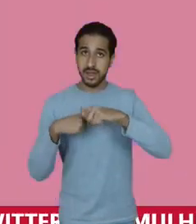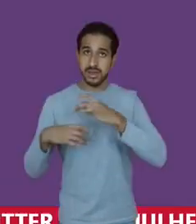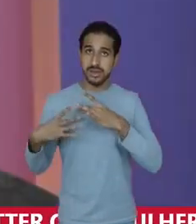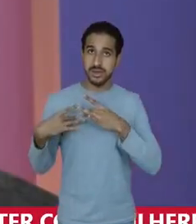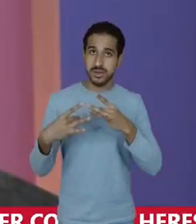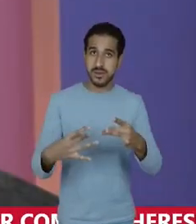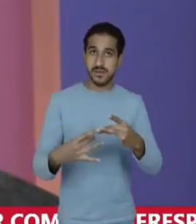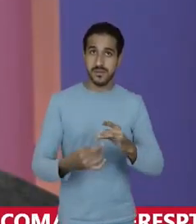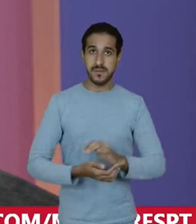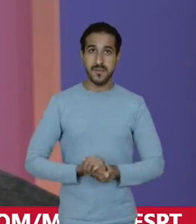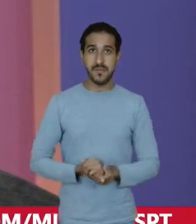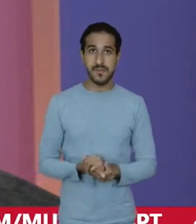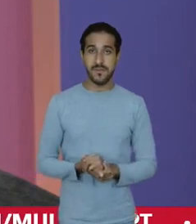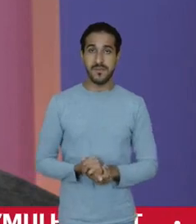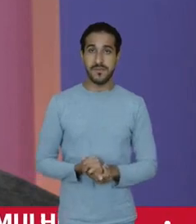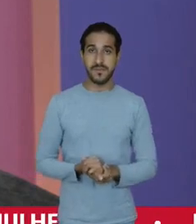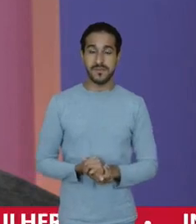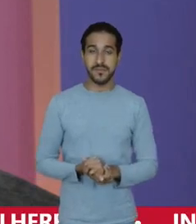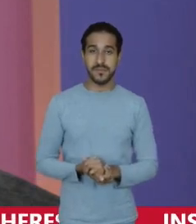solidária.